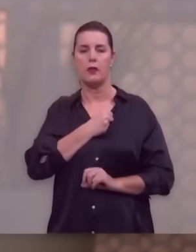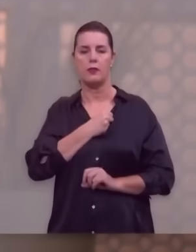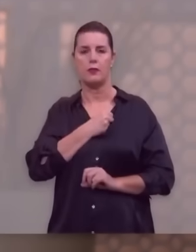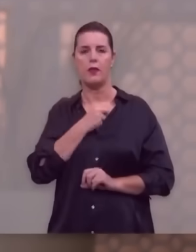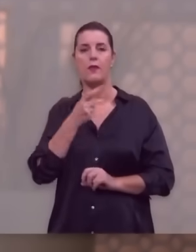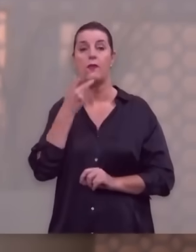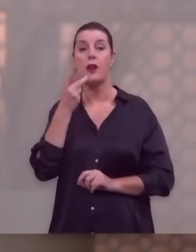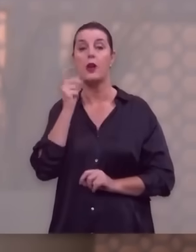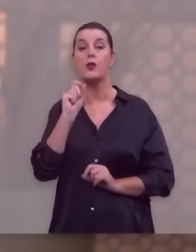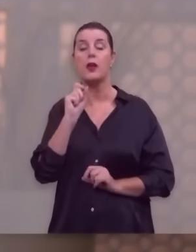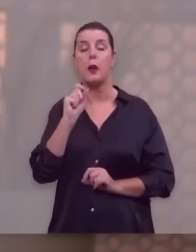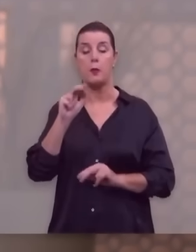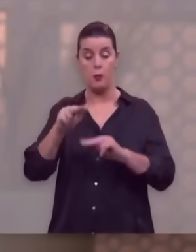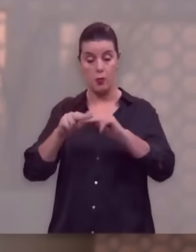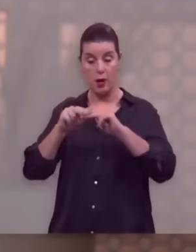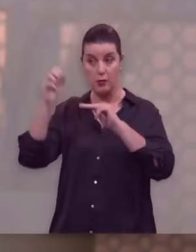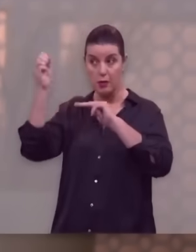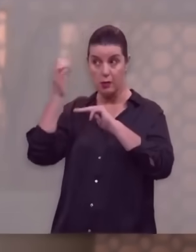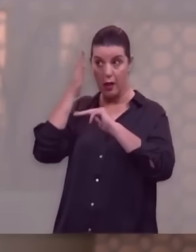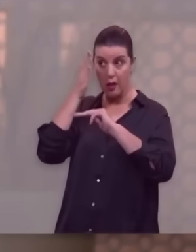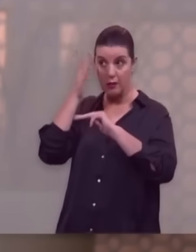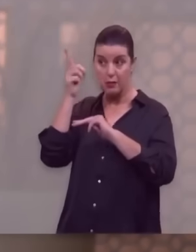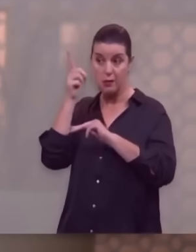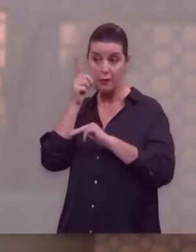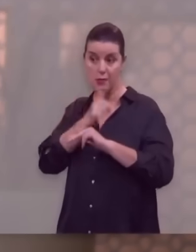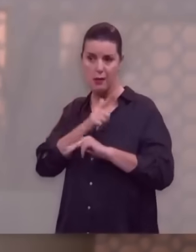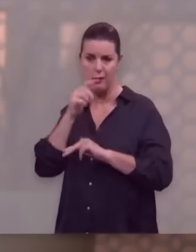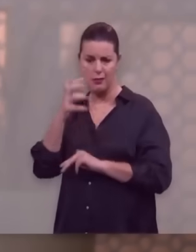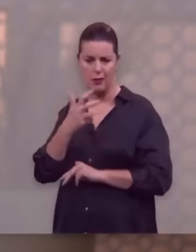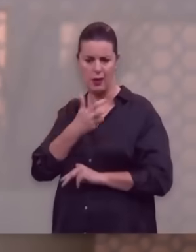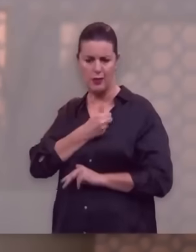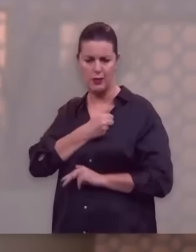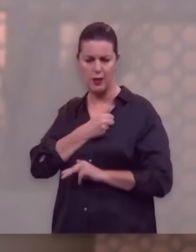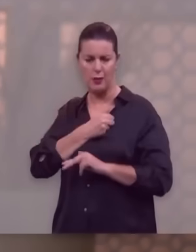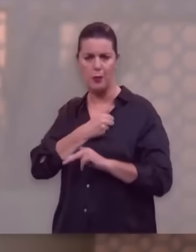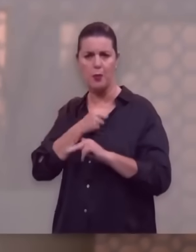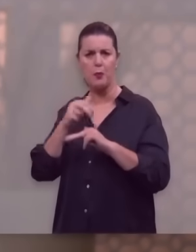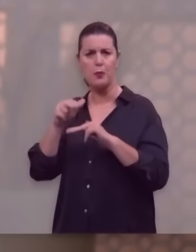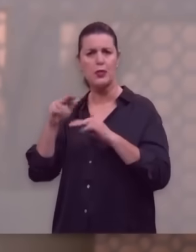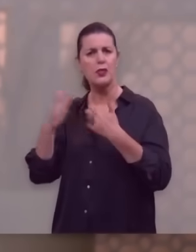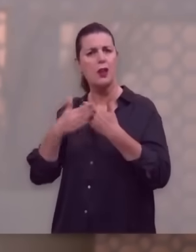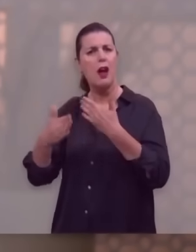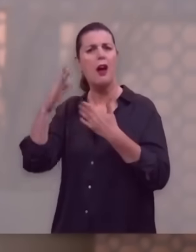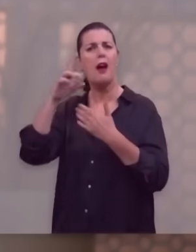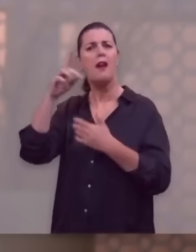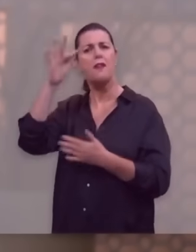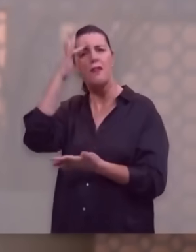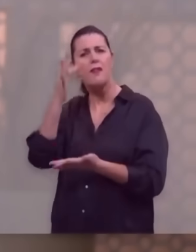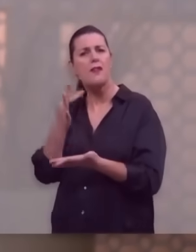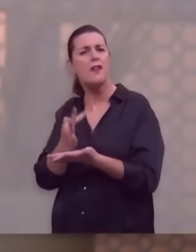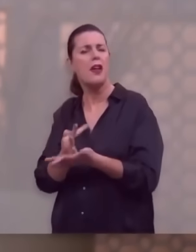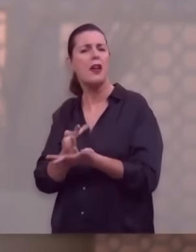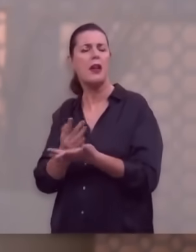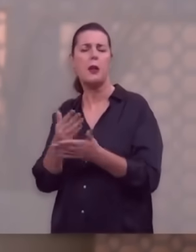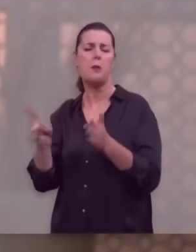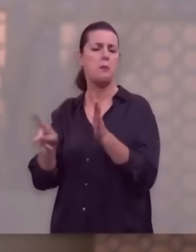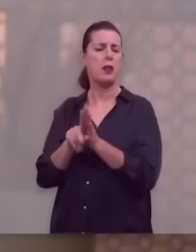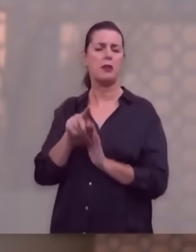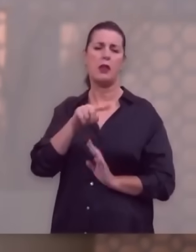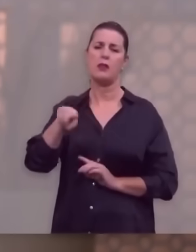graça sois salvos mediante a fé se não vem de vóz é dom de Deus não de